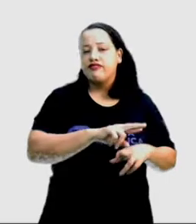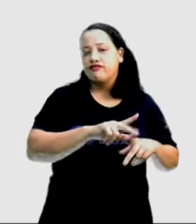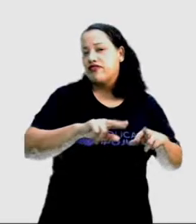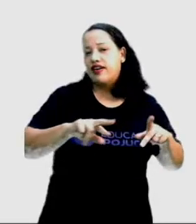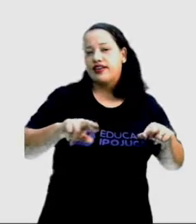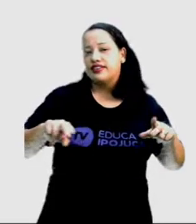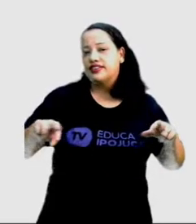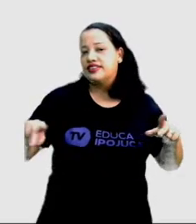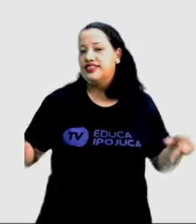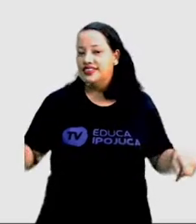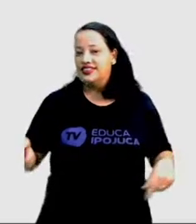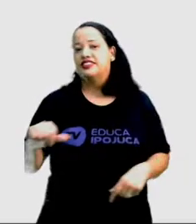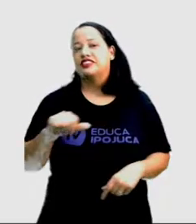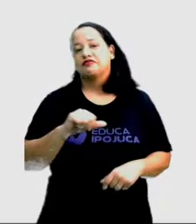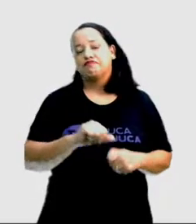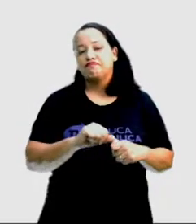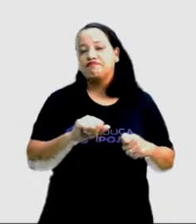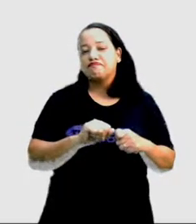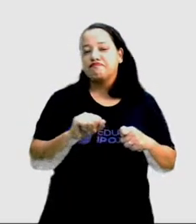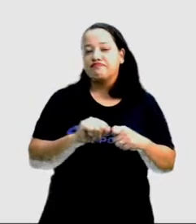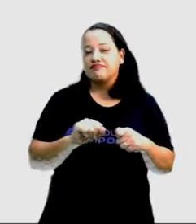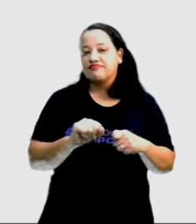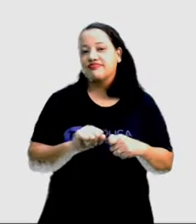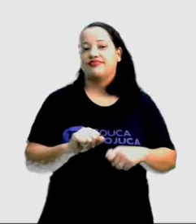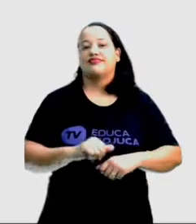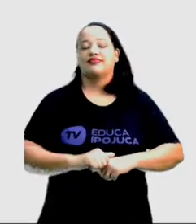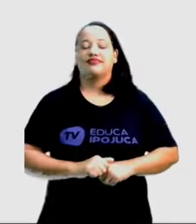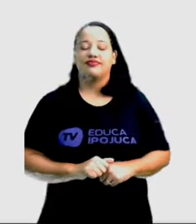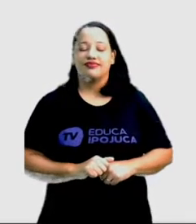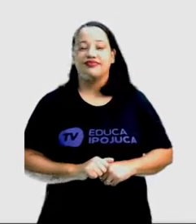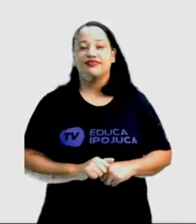realizamos diversas atividades diferentes.